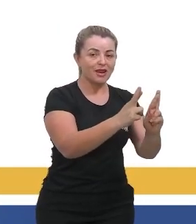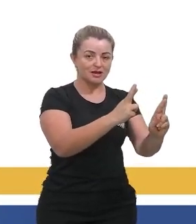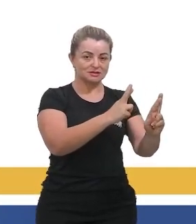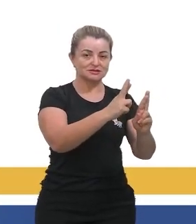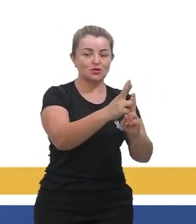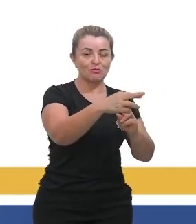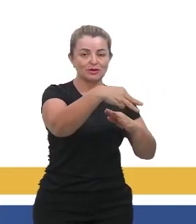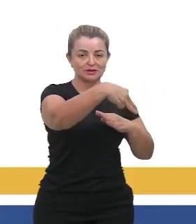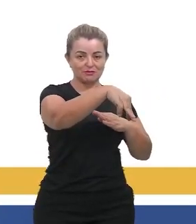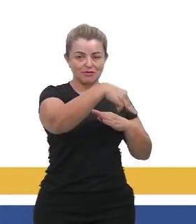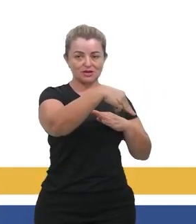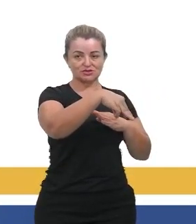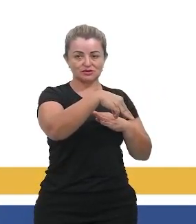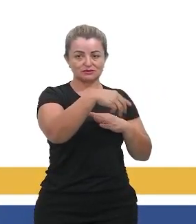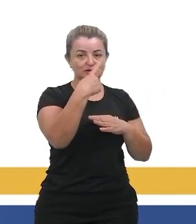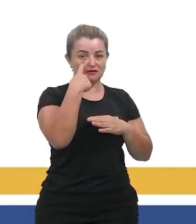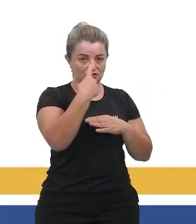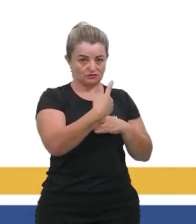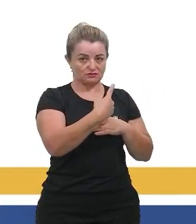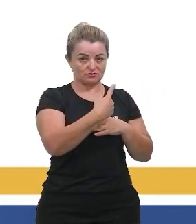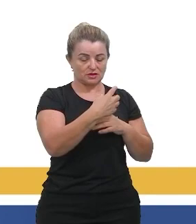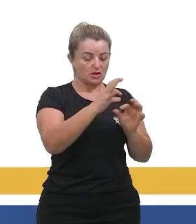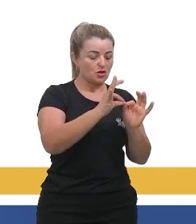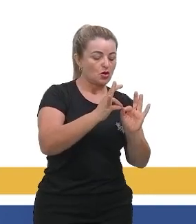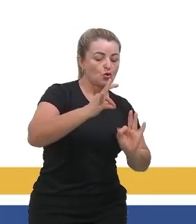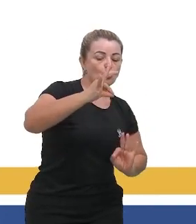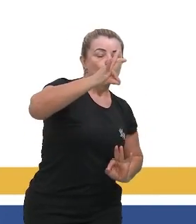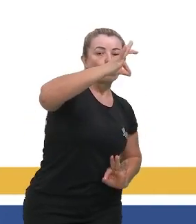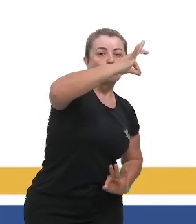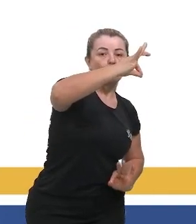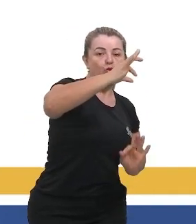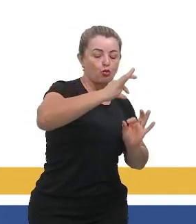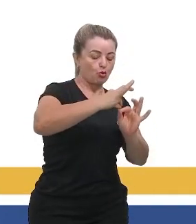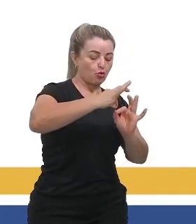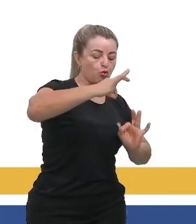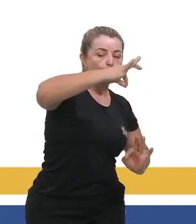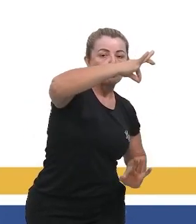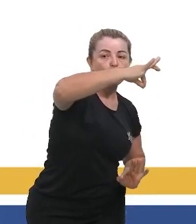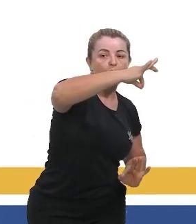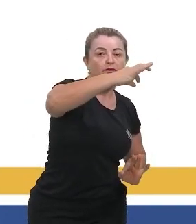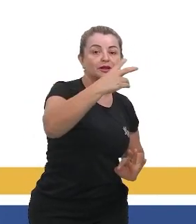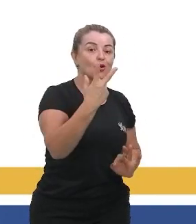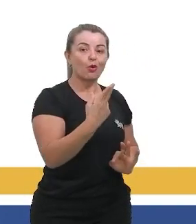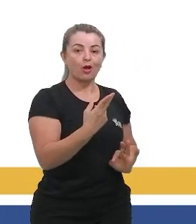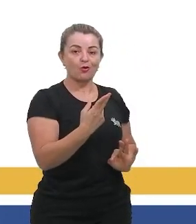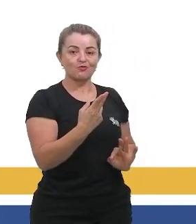o ângulo projetado é o mesmo. Aí você vai ter o quê? O ângulo de projeção para o arco.